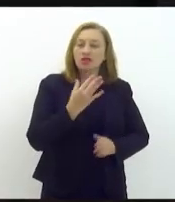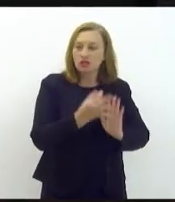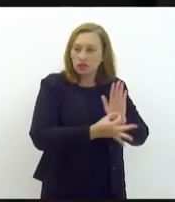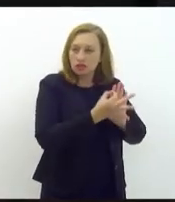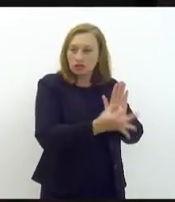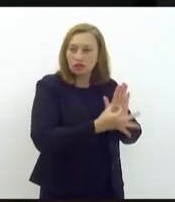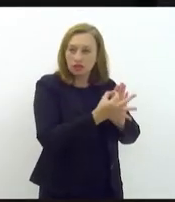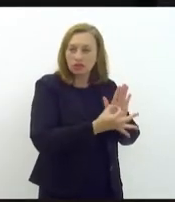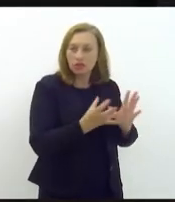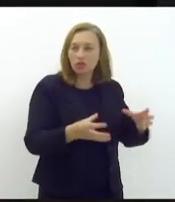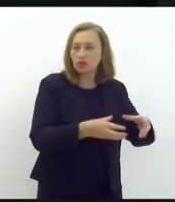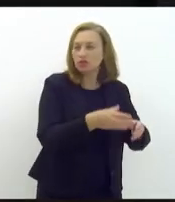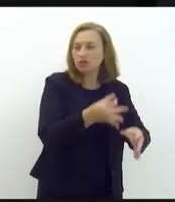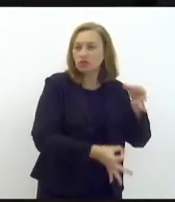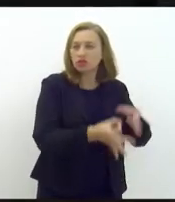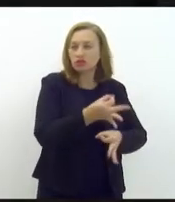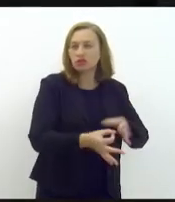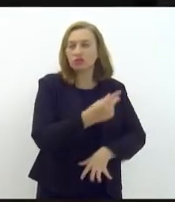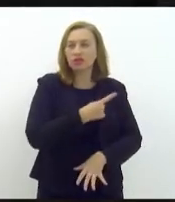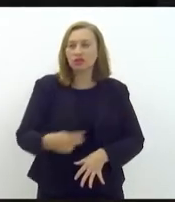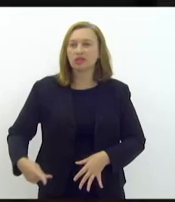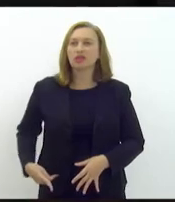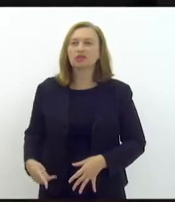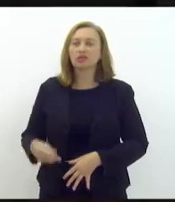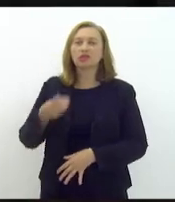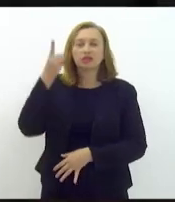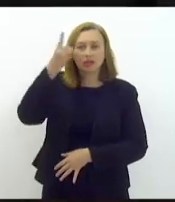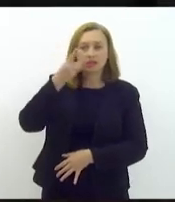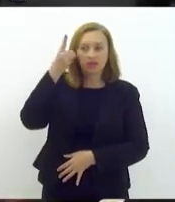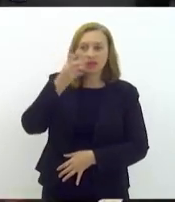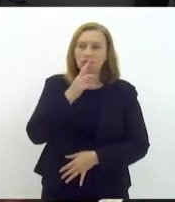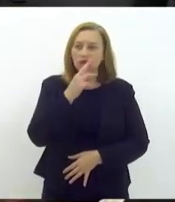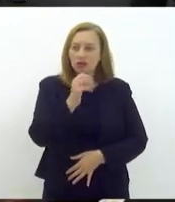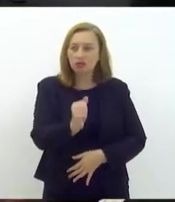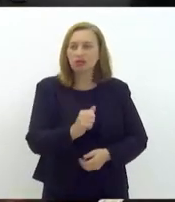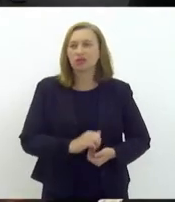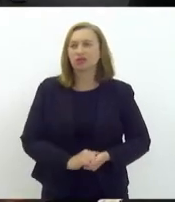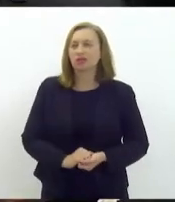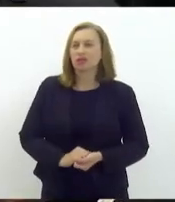constituição e justiça nosso Presidente Deputado Rodrigo Amorim